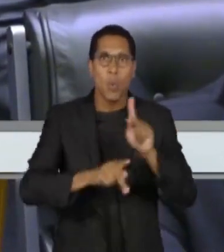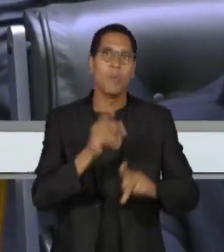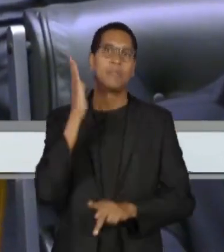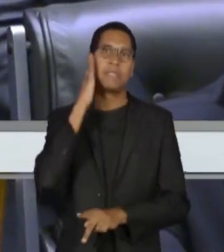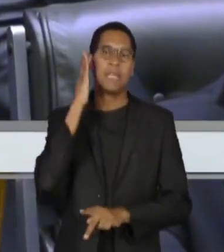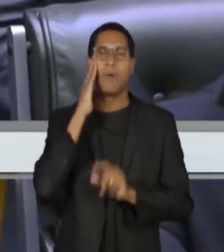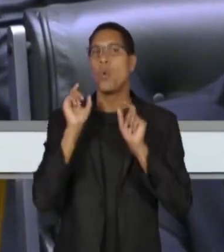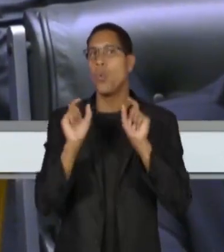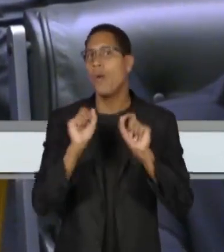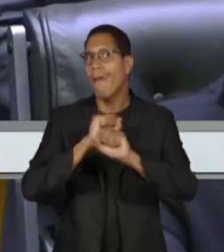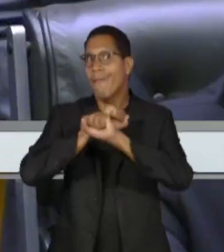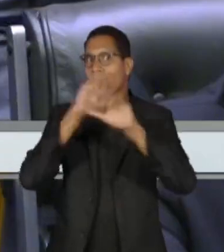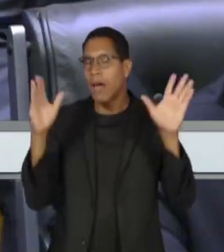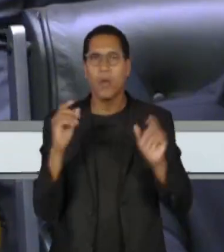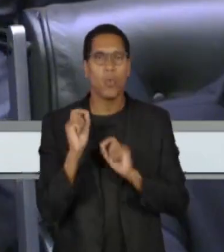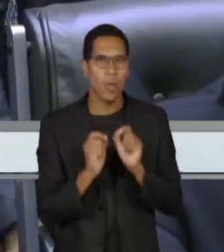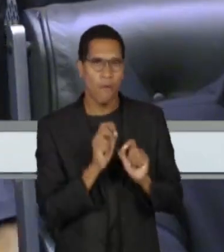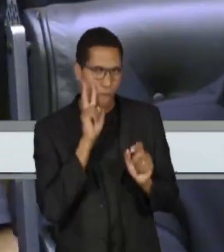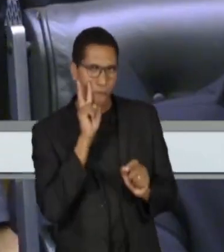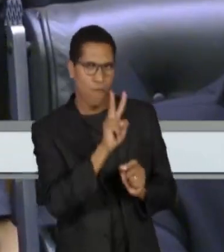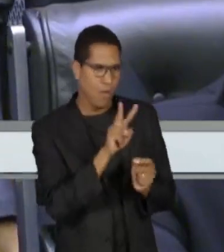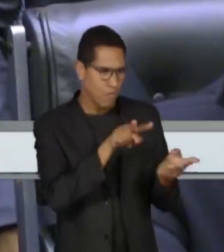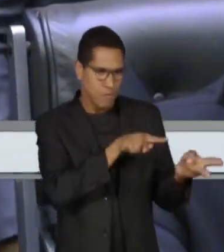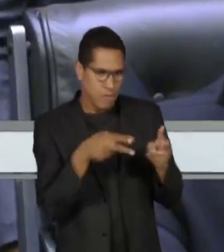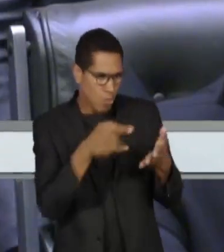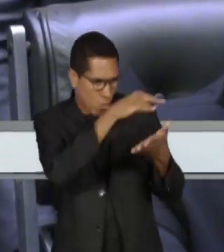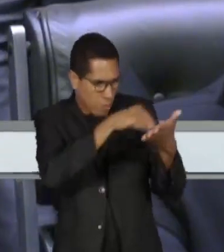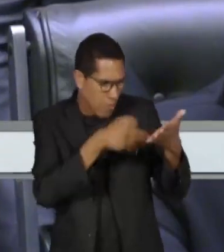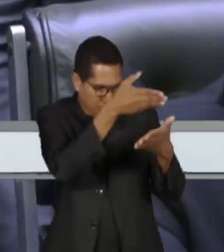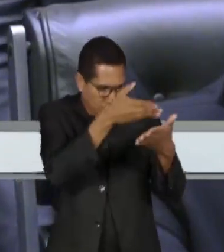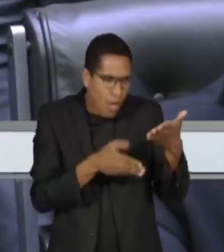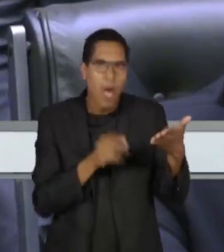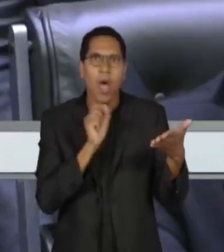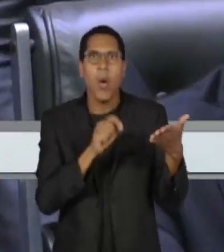como é que nós encontramos esse país e